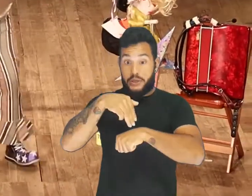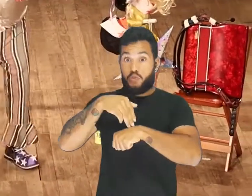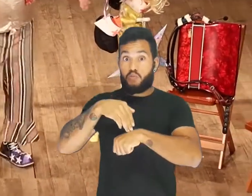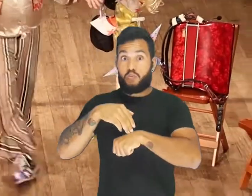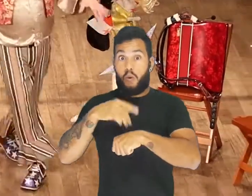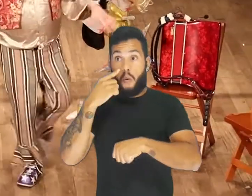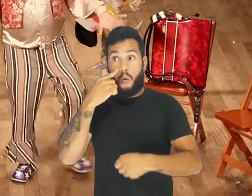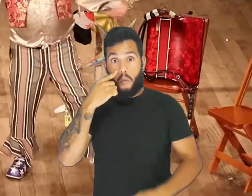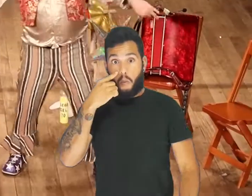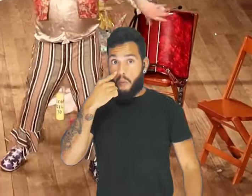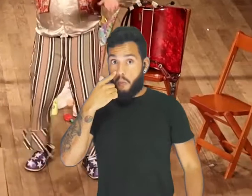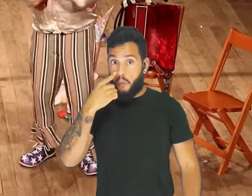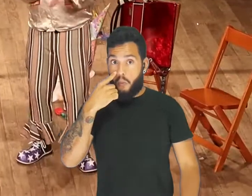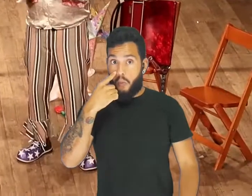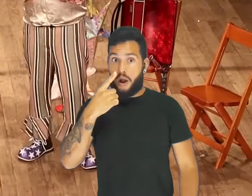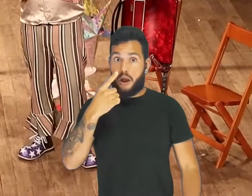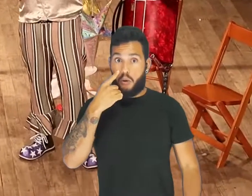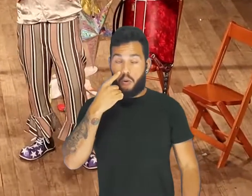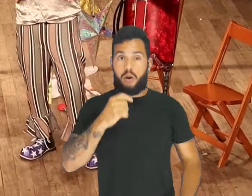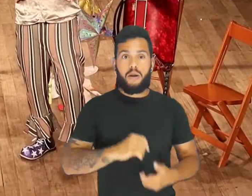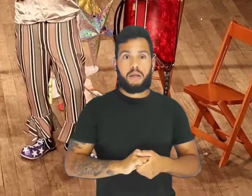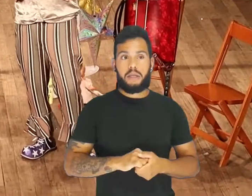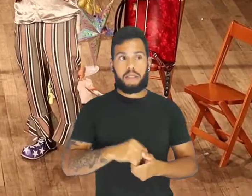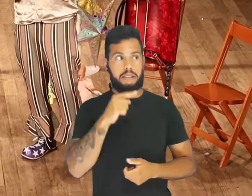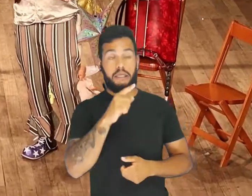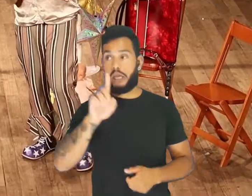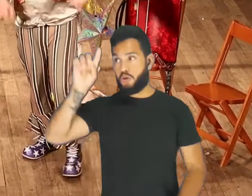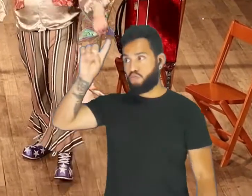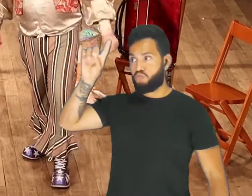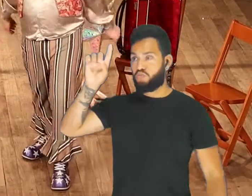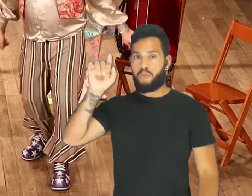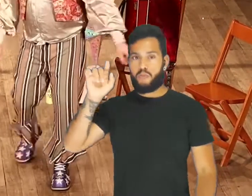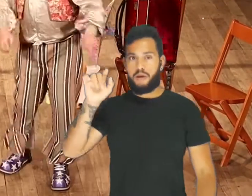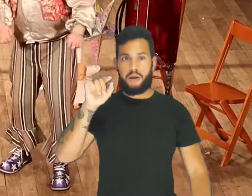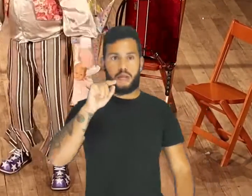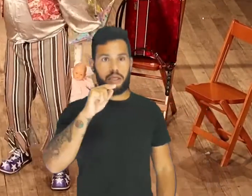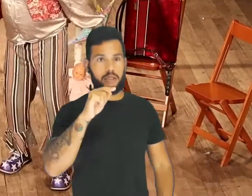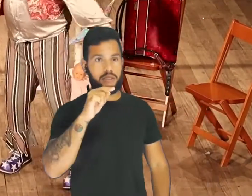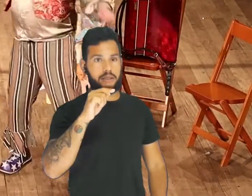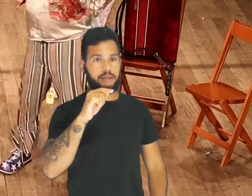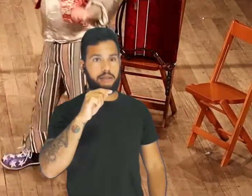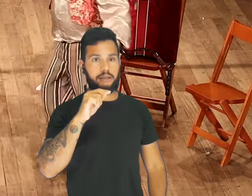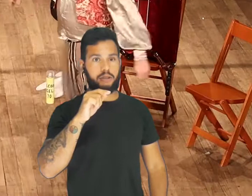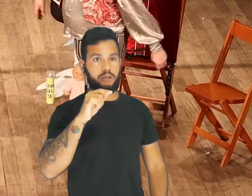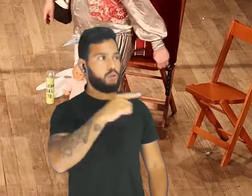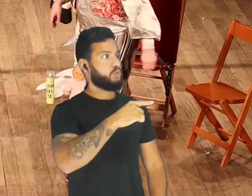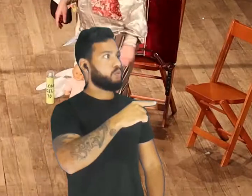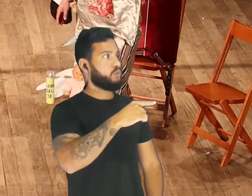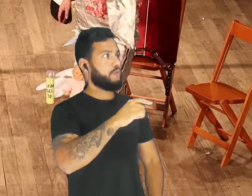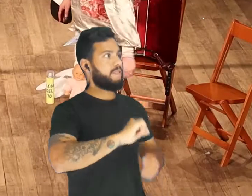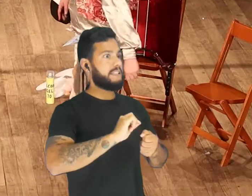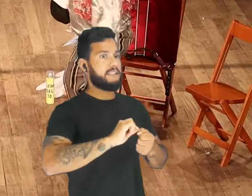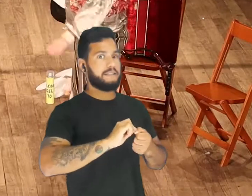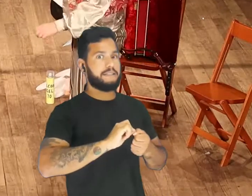É. Vai. Ai, meu Deus. Um minuto, tá? Um minuto. É tu que faz? Eu? Ele vai fazer. Eu vou fazer.